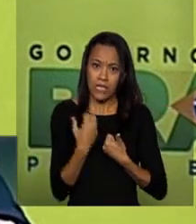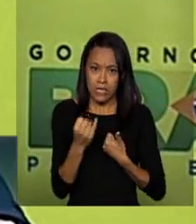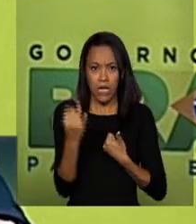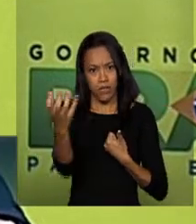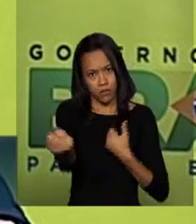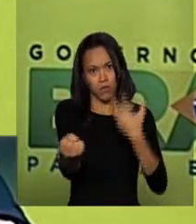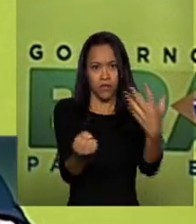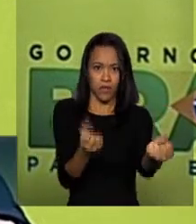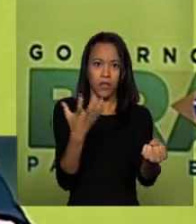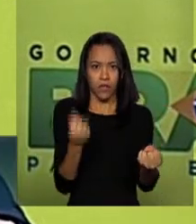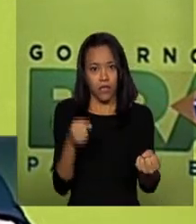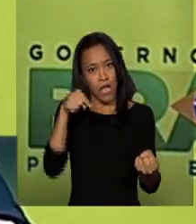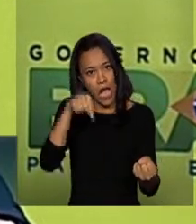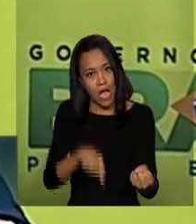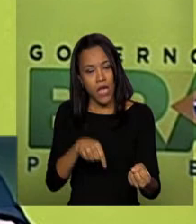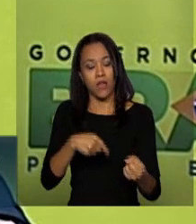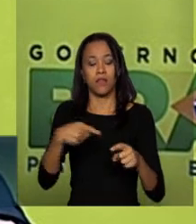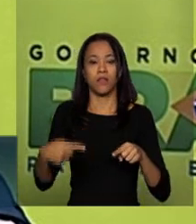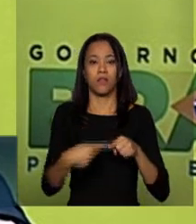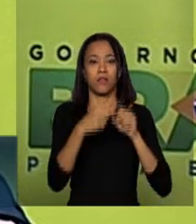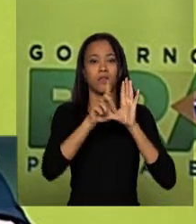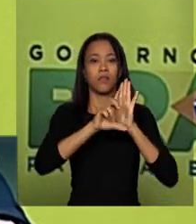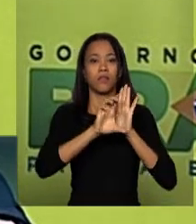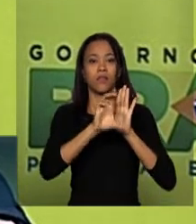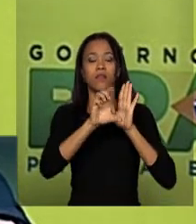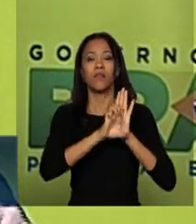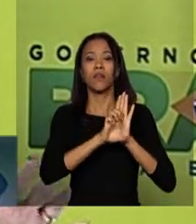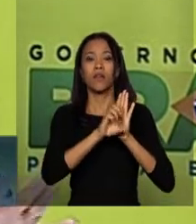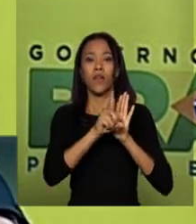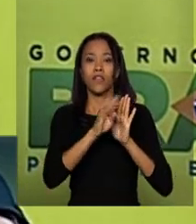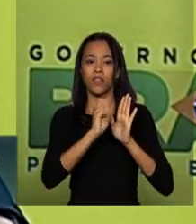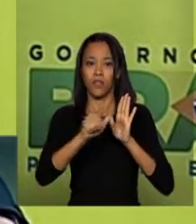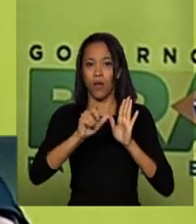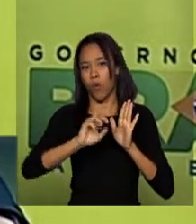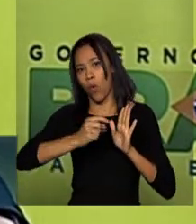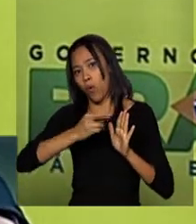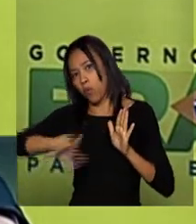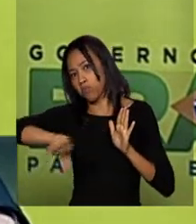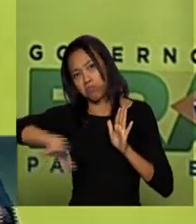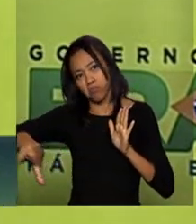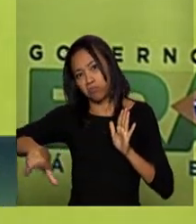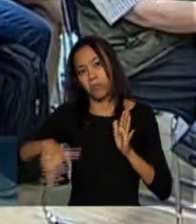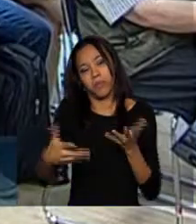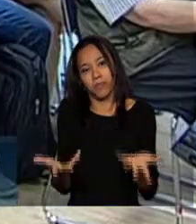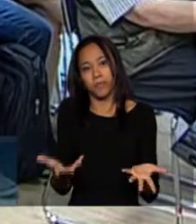aderem ou não a esse edital. E é isso.